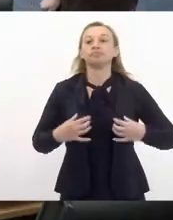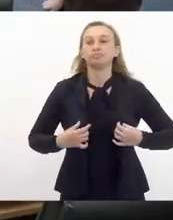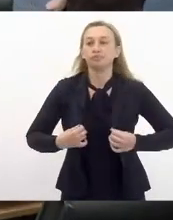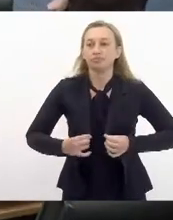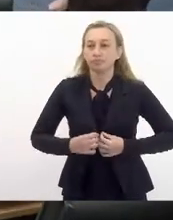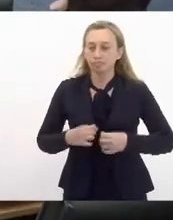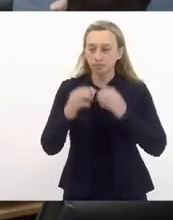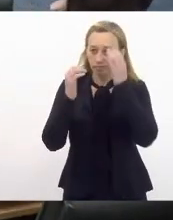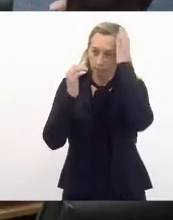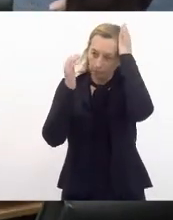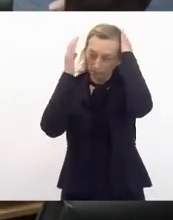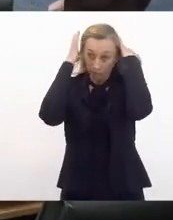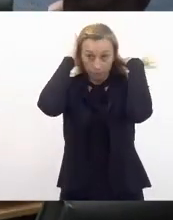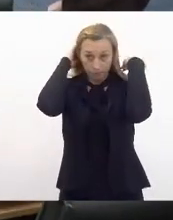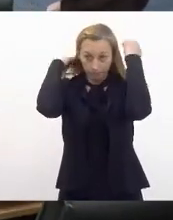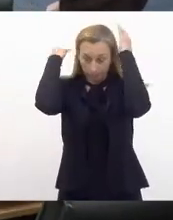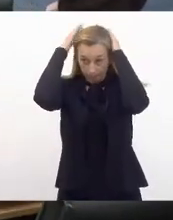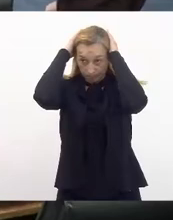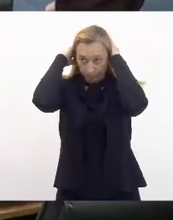Bom dia